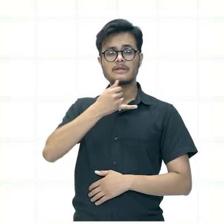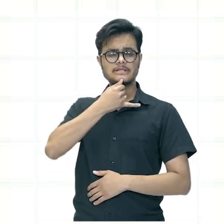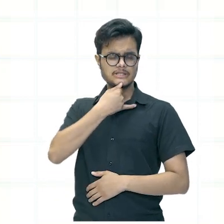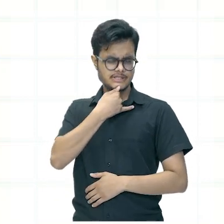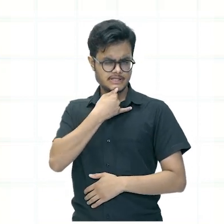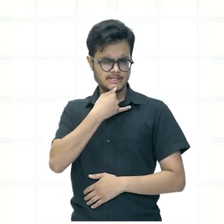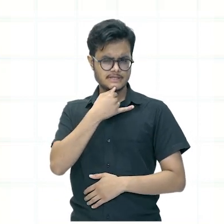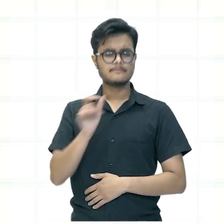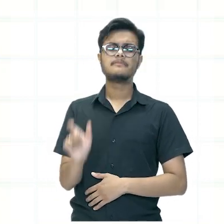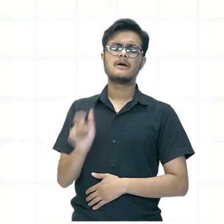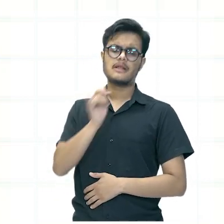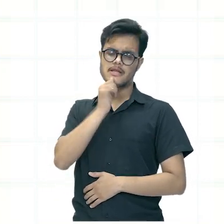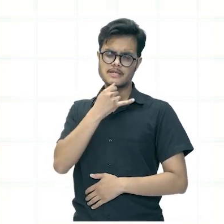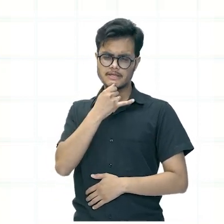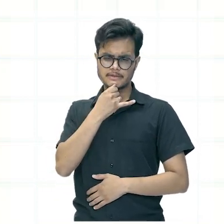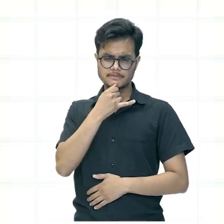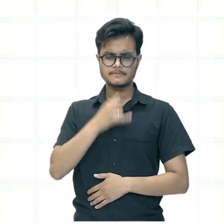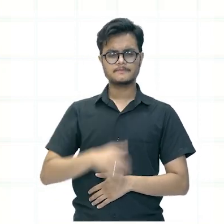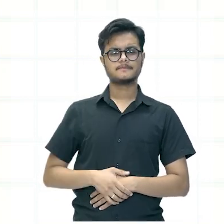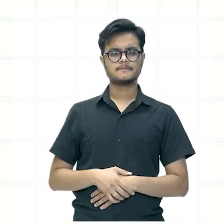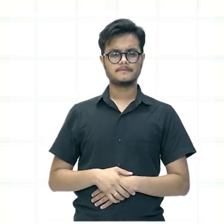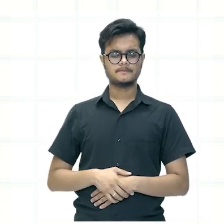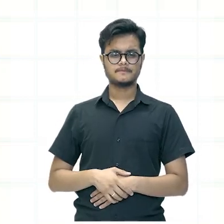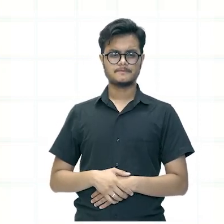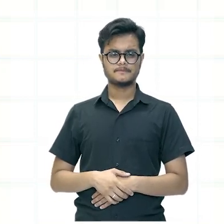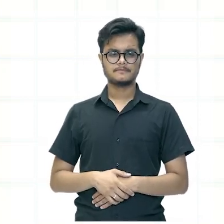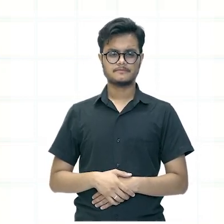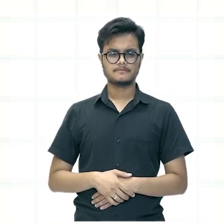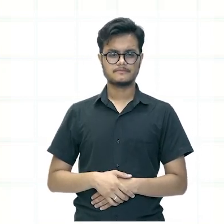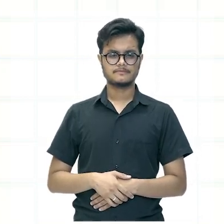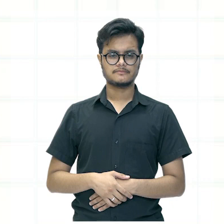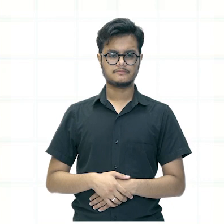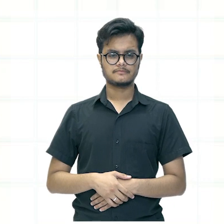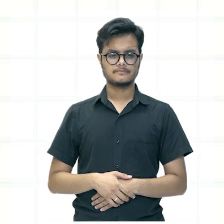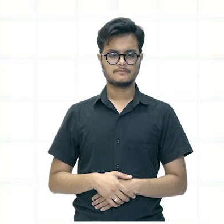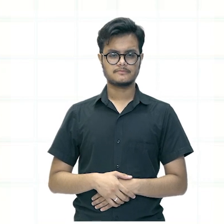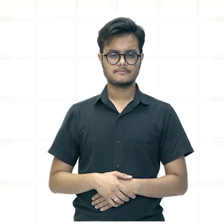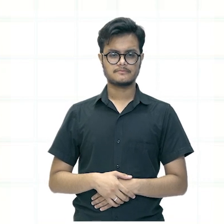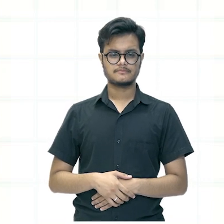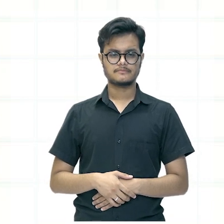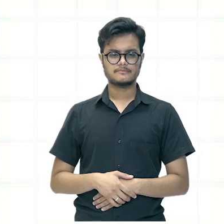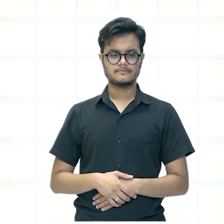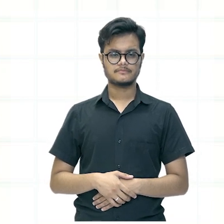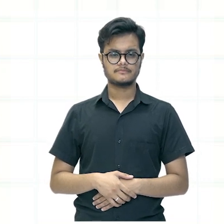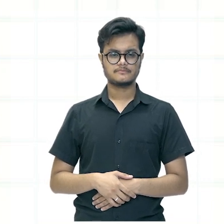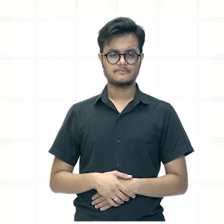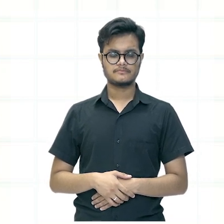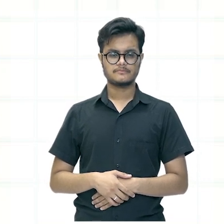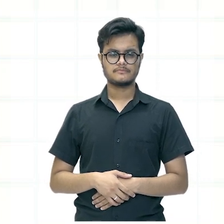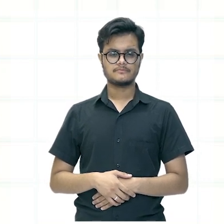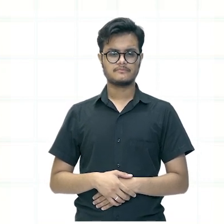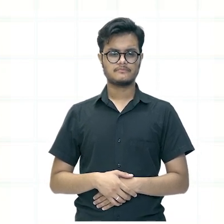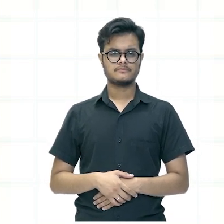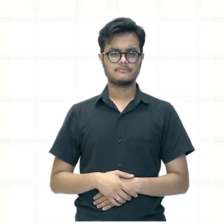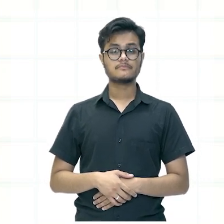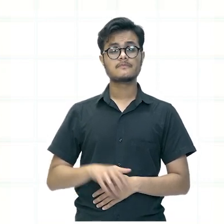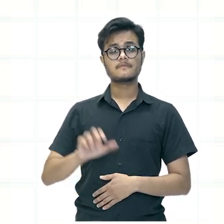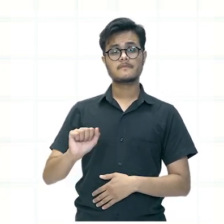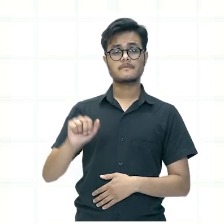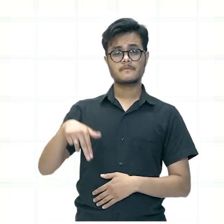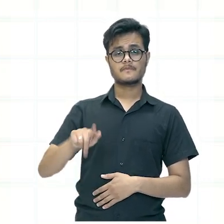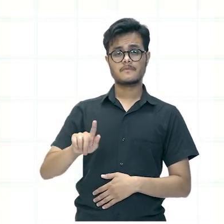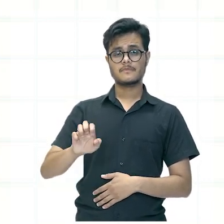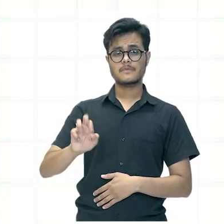A palavra sad é triste, né? Sad. Sadness, tristeza. Or anger. Anger, raiva.